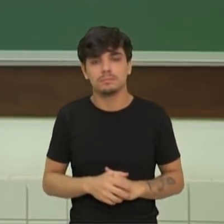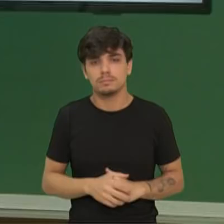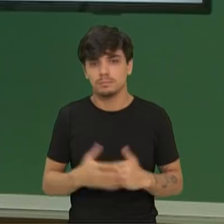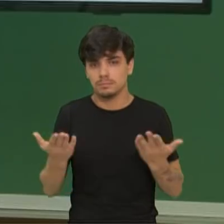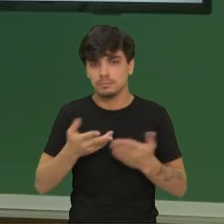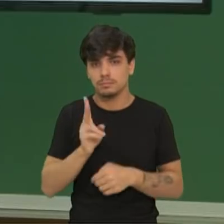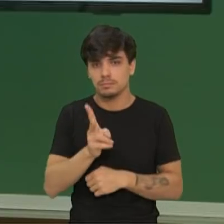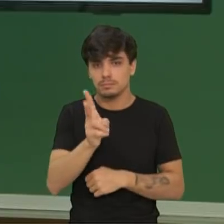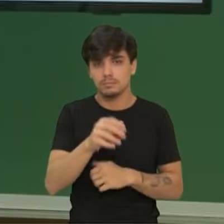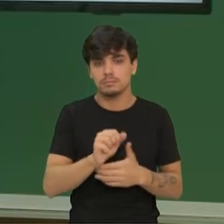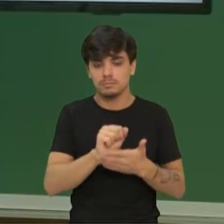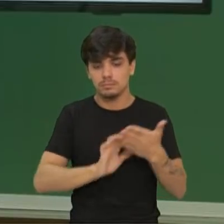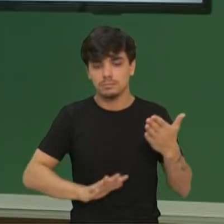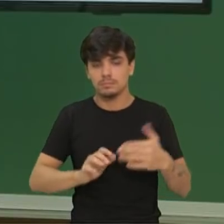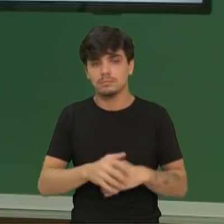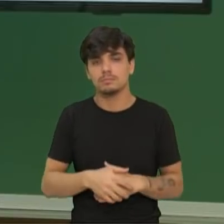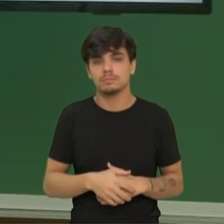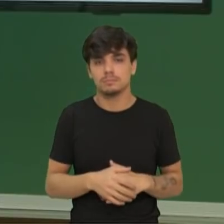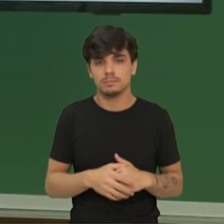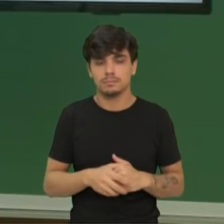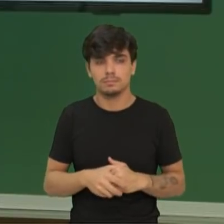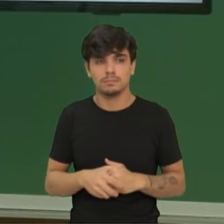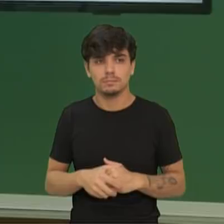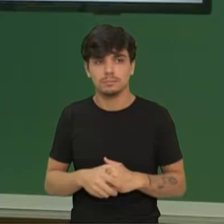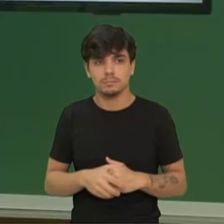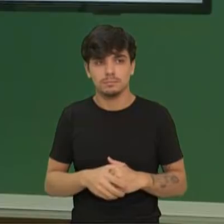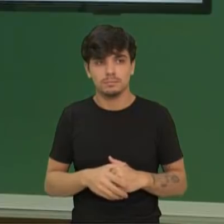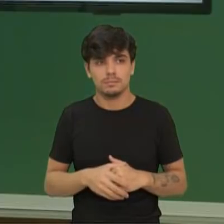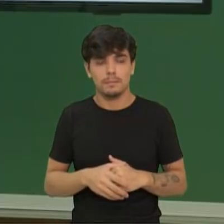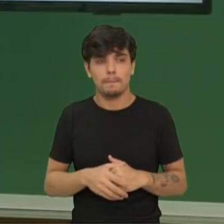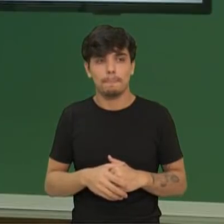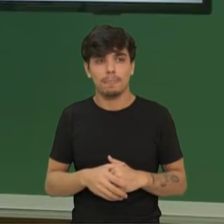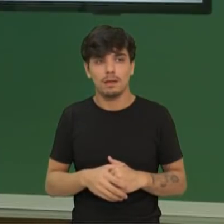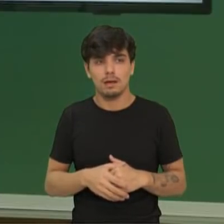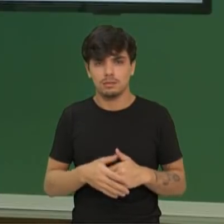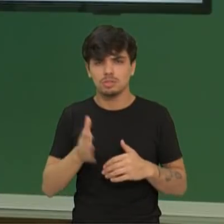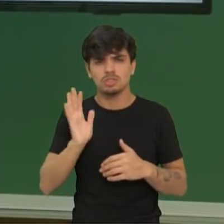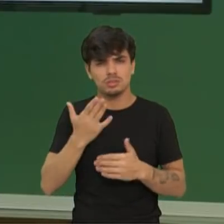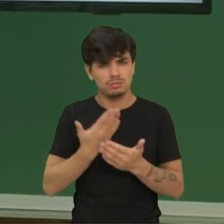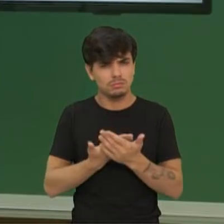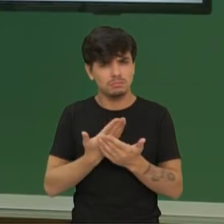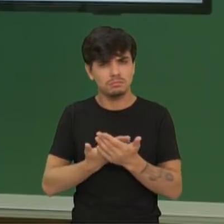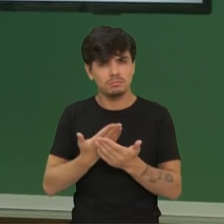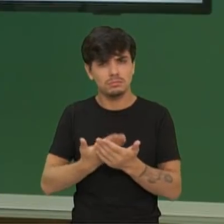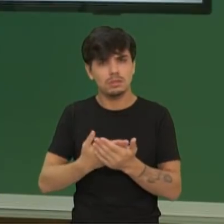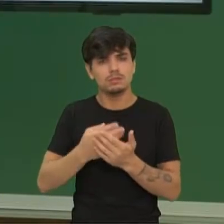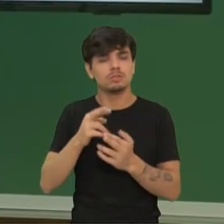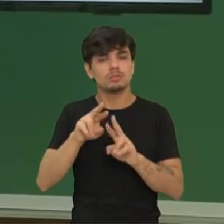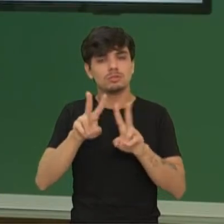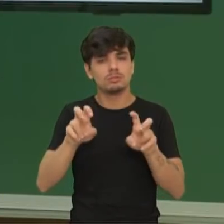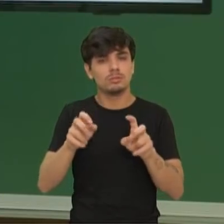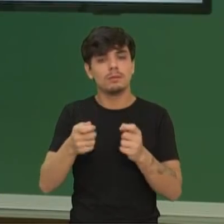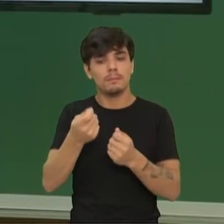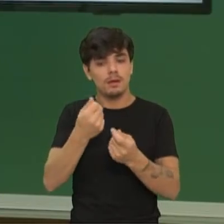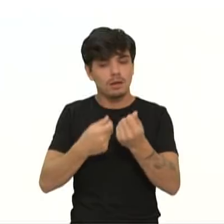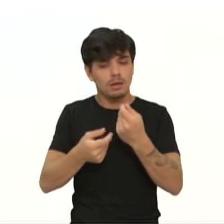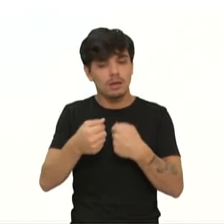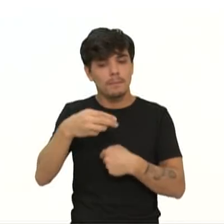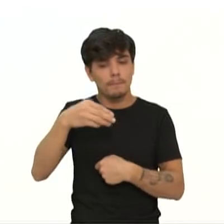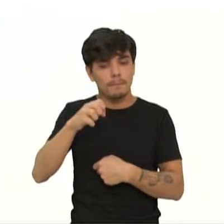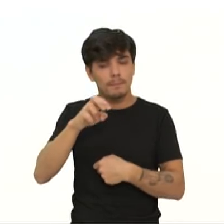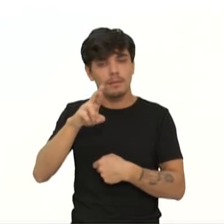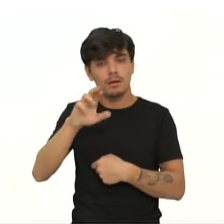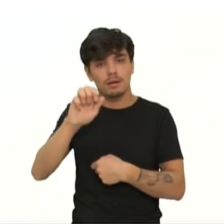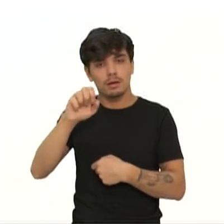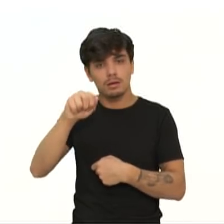Vamos lá? Mais uma atividade. Agora nós já estudamos o mercantilismo, não é verdade? Então,